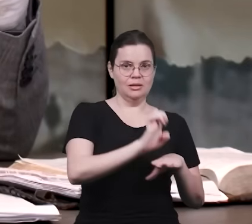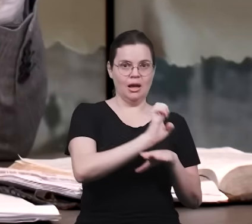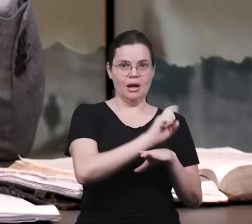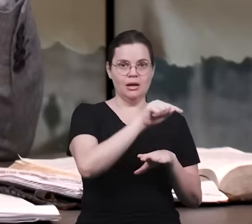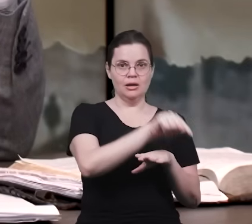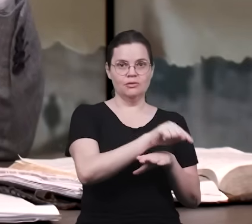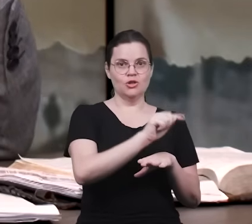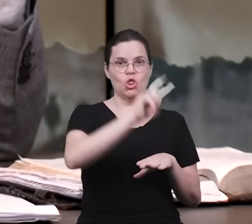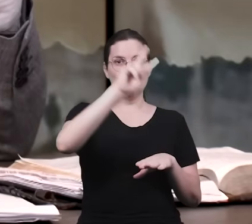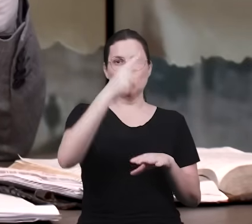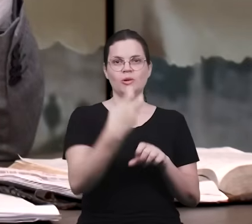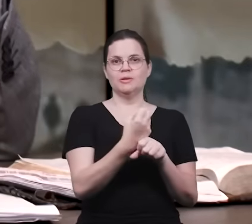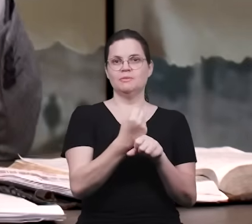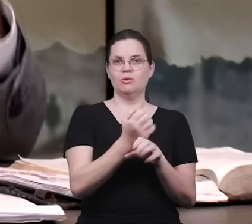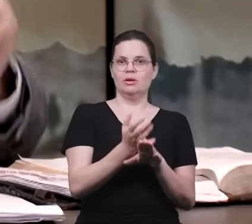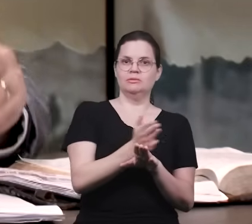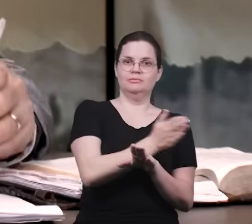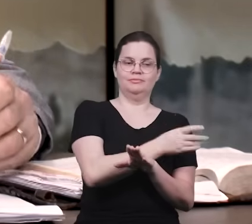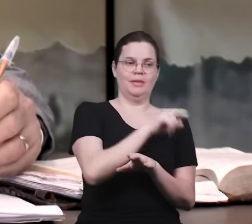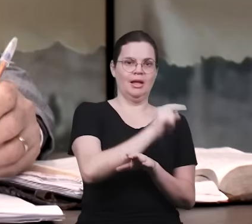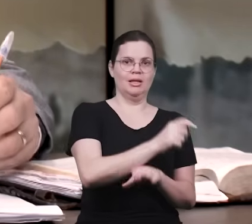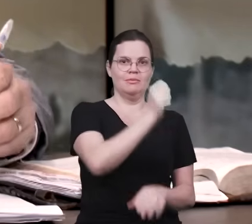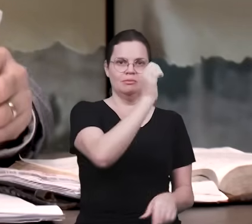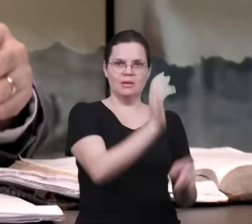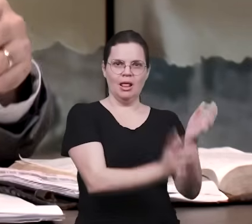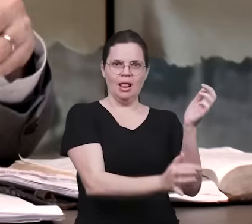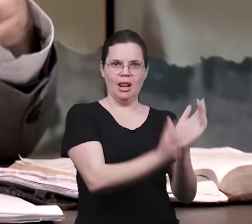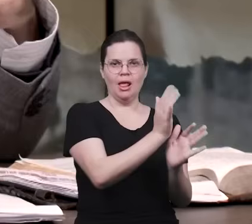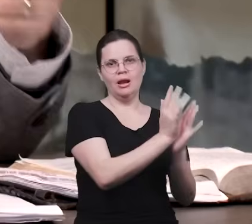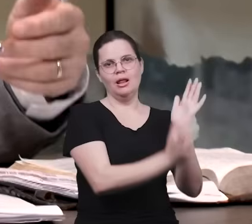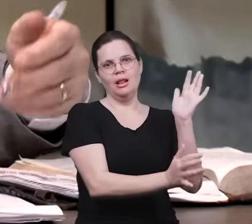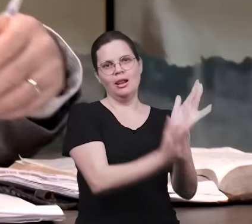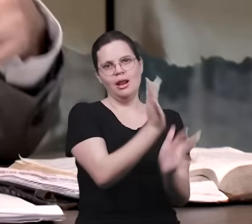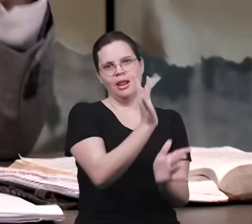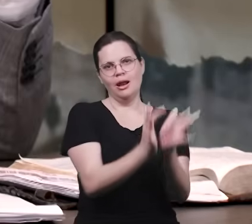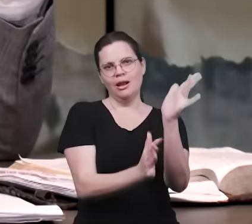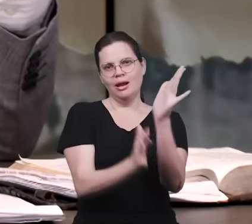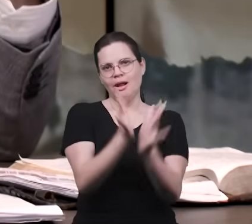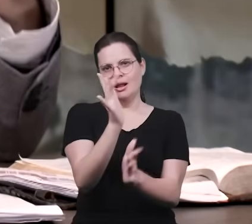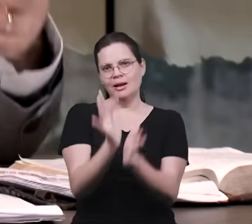Pentecostes, lá atrás, 2000 anos atrás aproximadamente, ele vai continuar